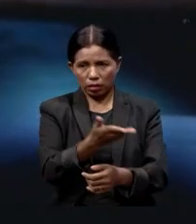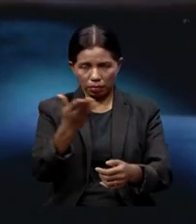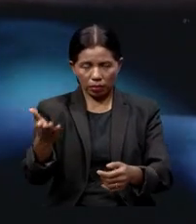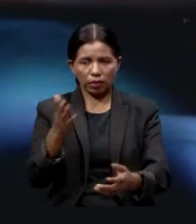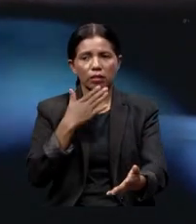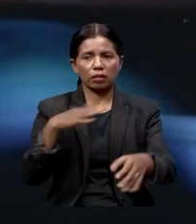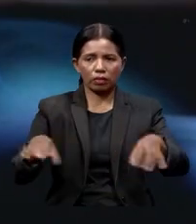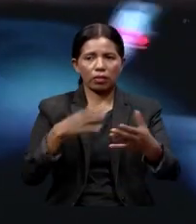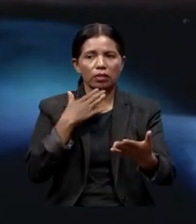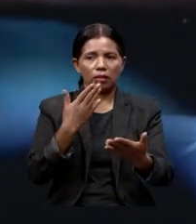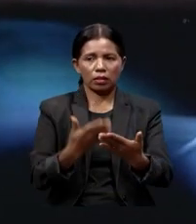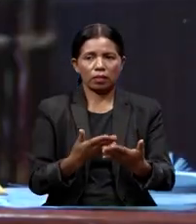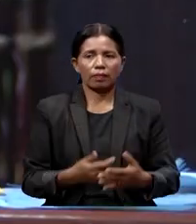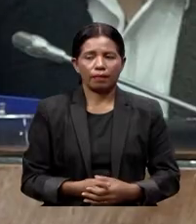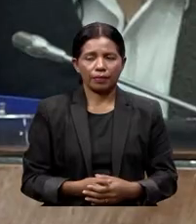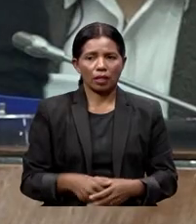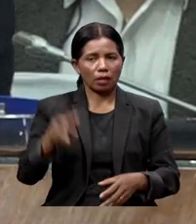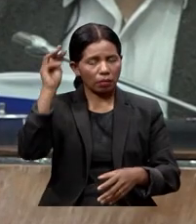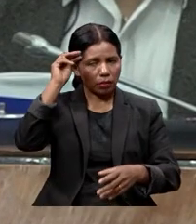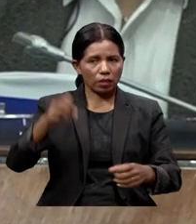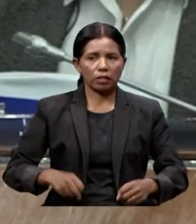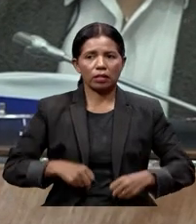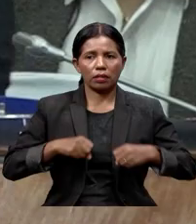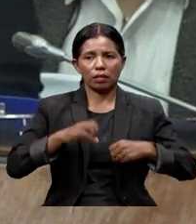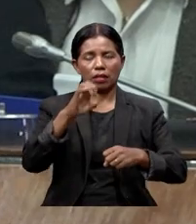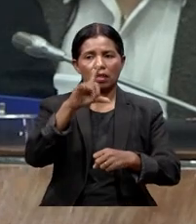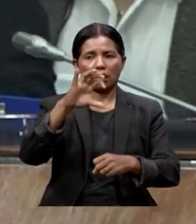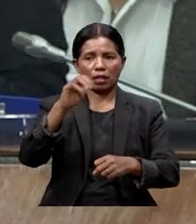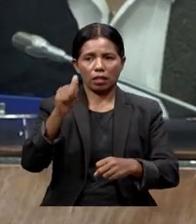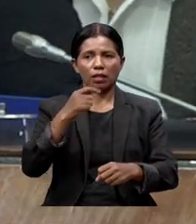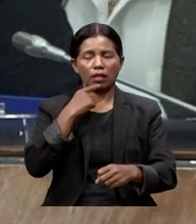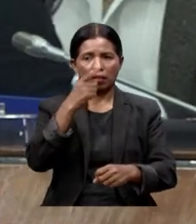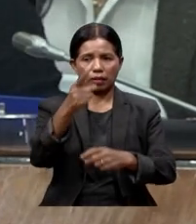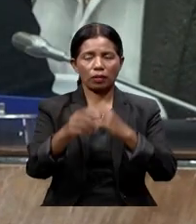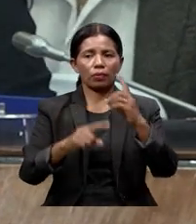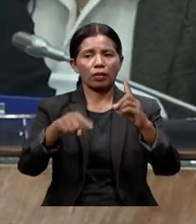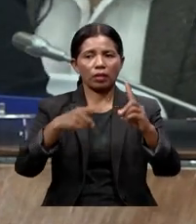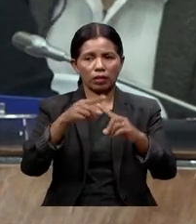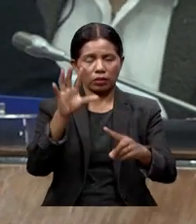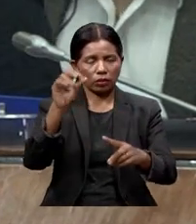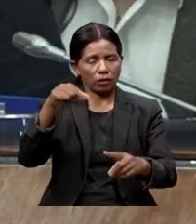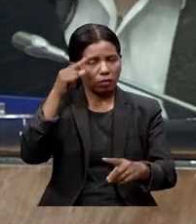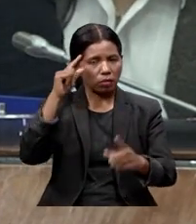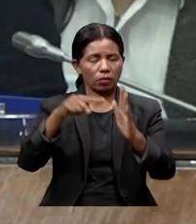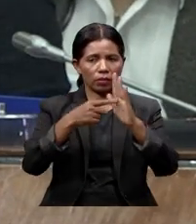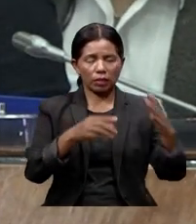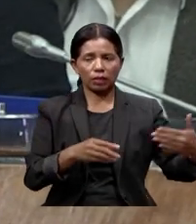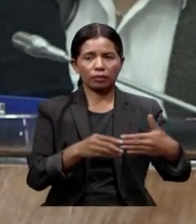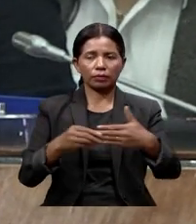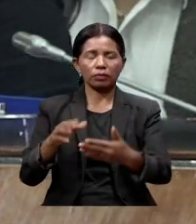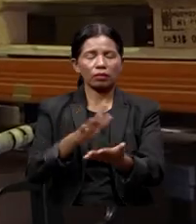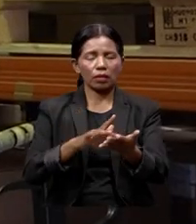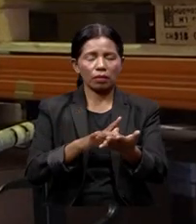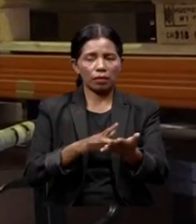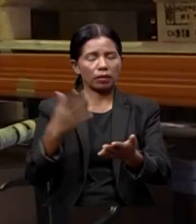sucesso. Hatamba preocupação ne ministra saúde ele dos Reis Amaral explica banhira nono governo hahu ukun armazém